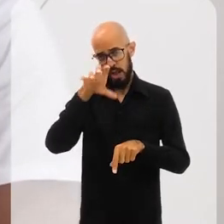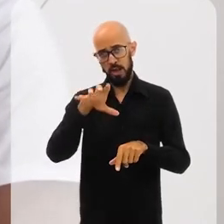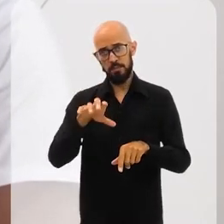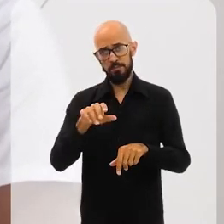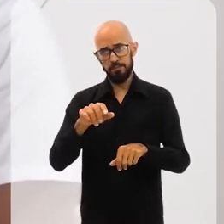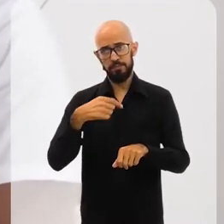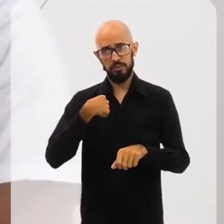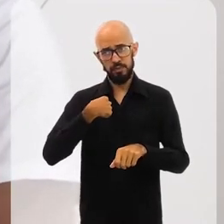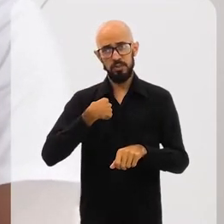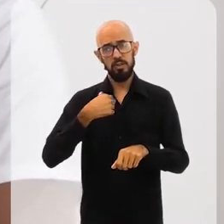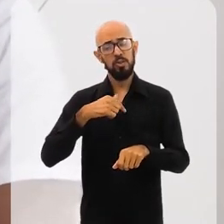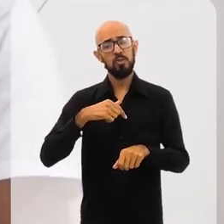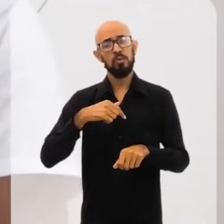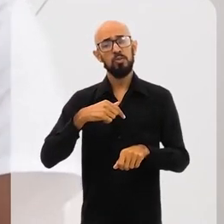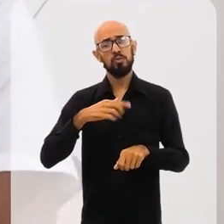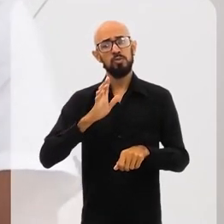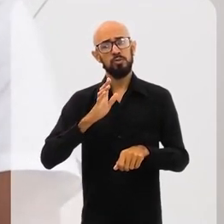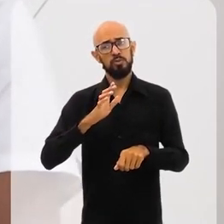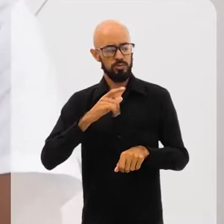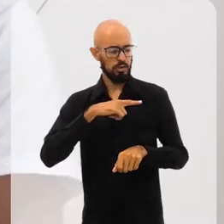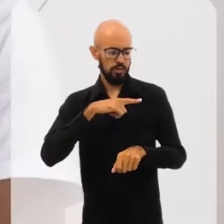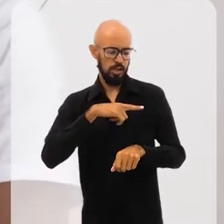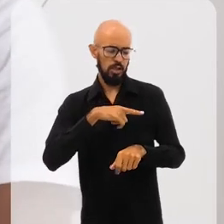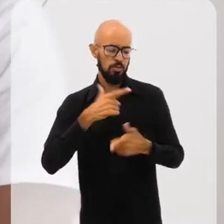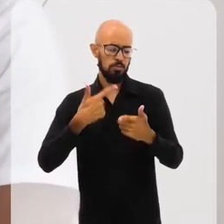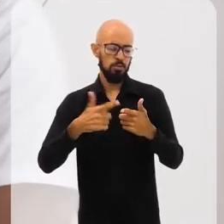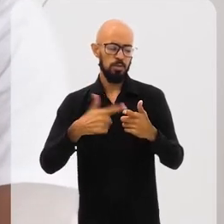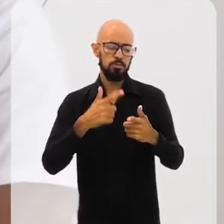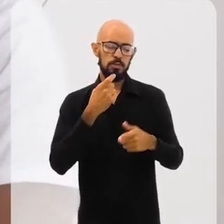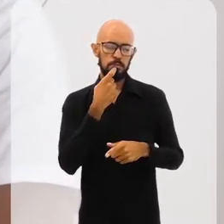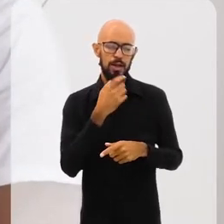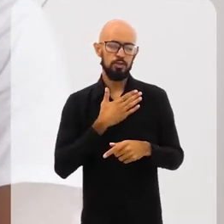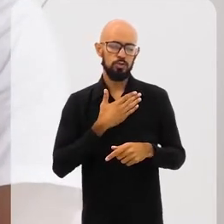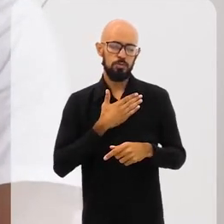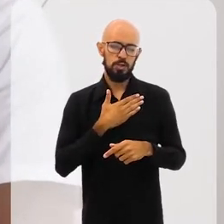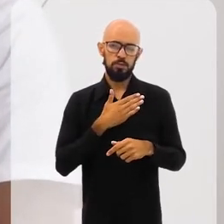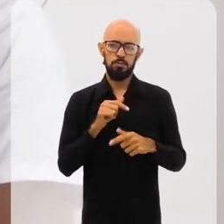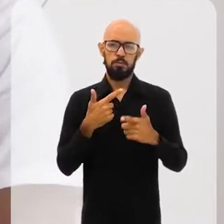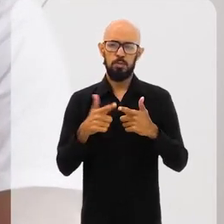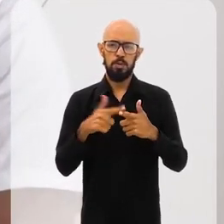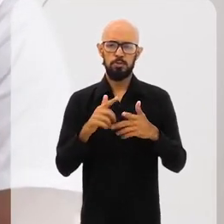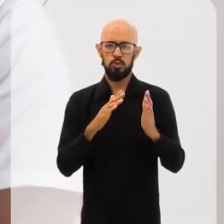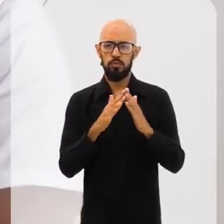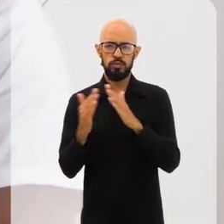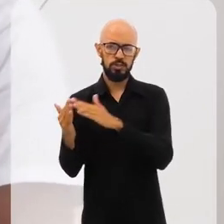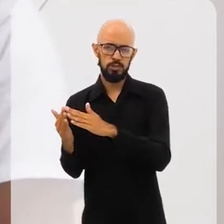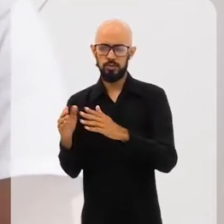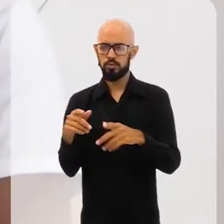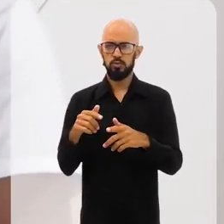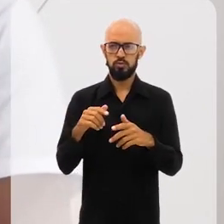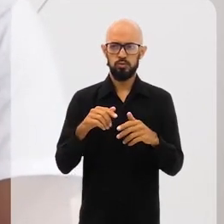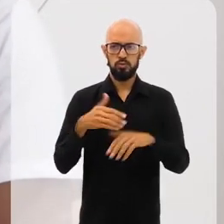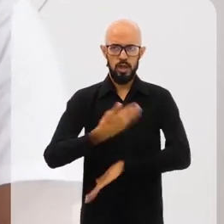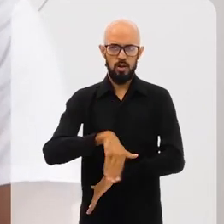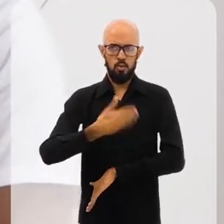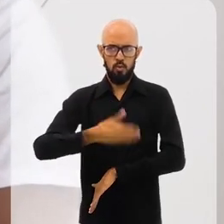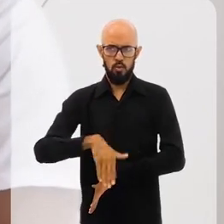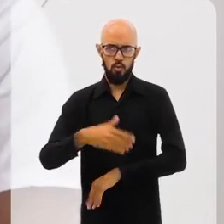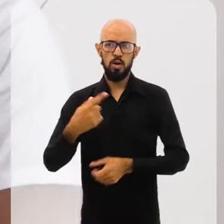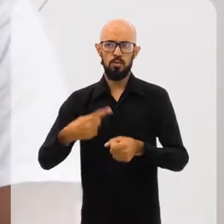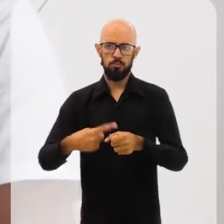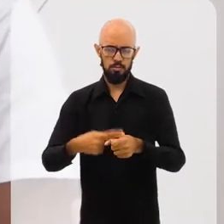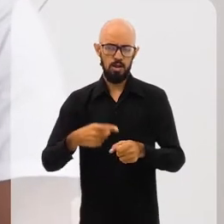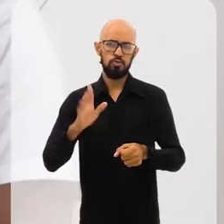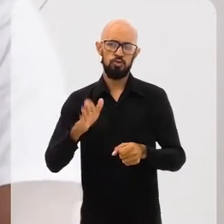Umbanda, toda a minha família, ou seja, que eu tenho muitos casos realmente de intolerância, de problemas com vizinhos, problemas, ou seja, na rua,